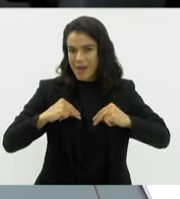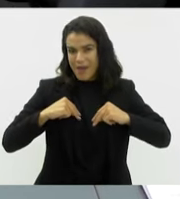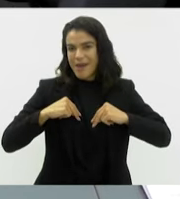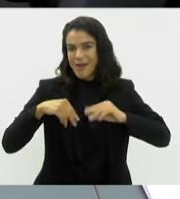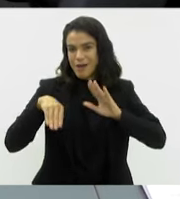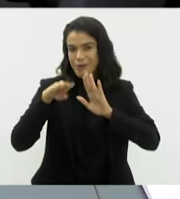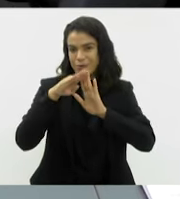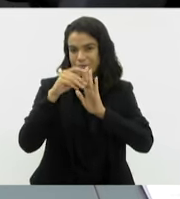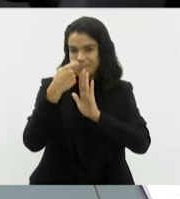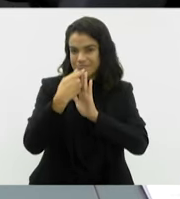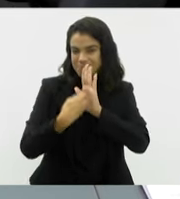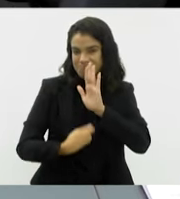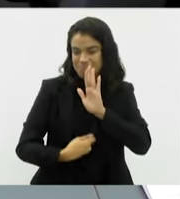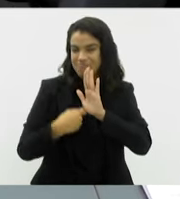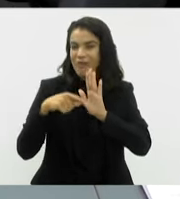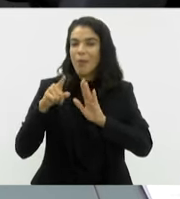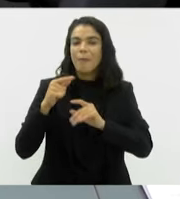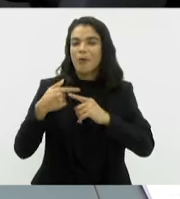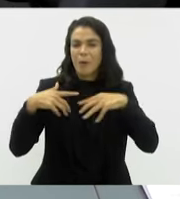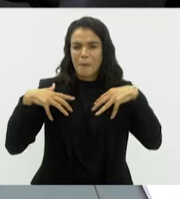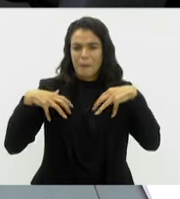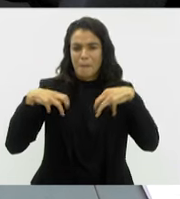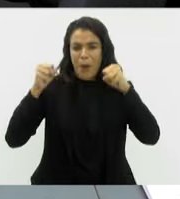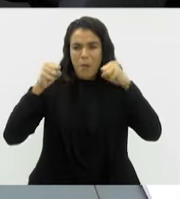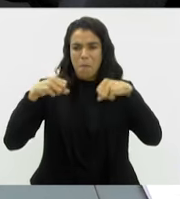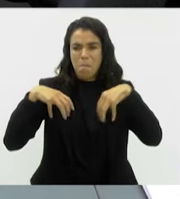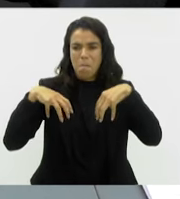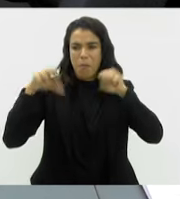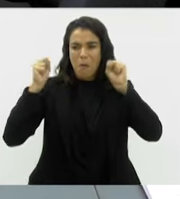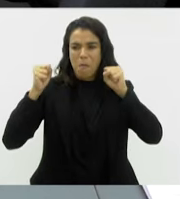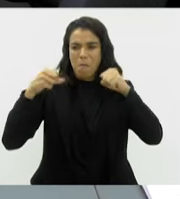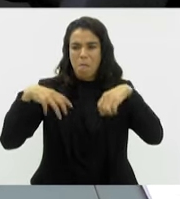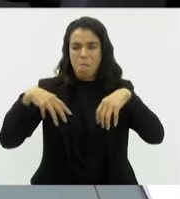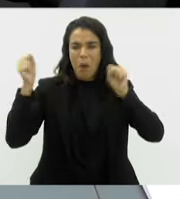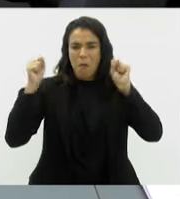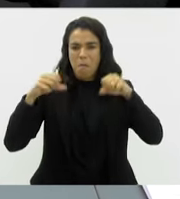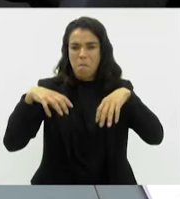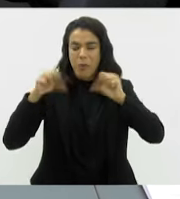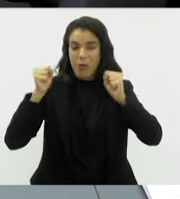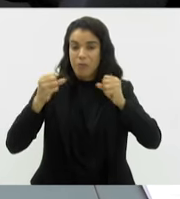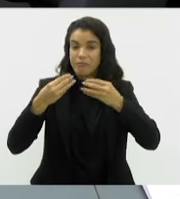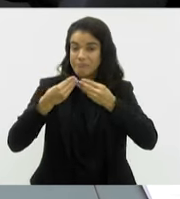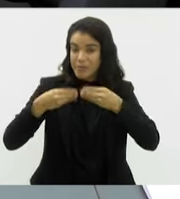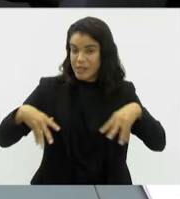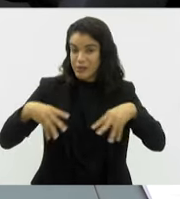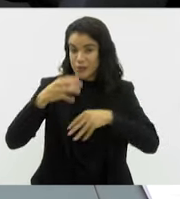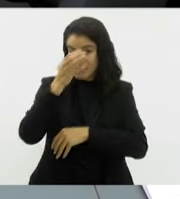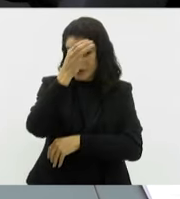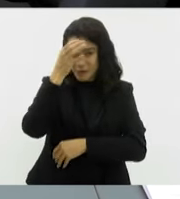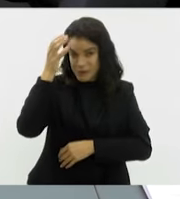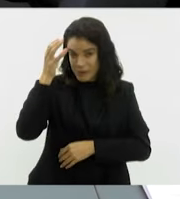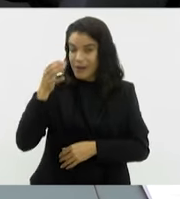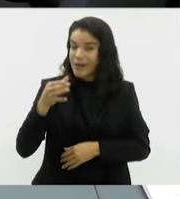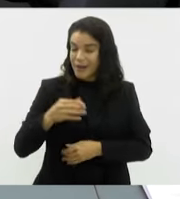gente tem nos últimos tempos é falta de energia, com prejuízos seríssimos para os consumidores.